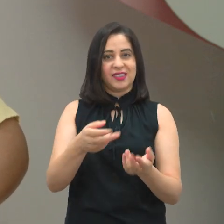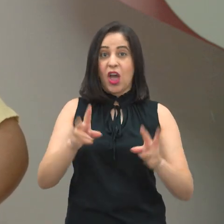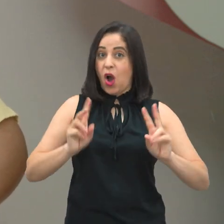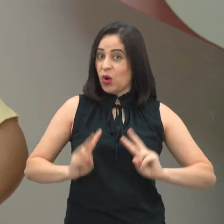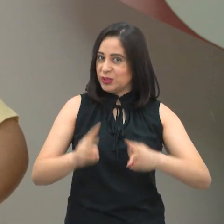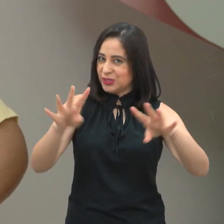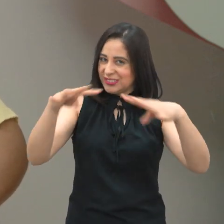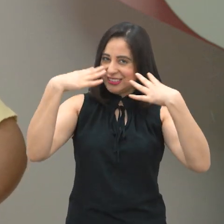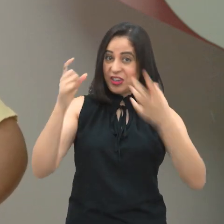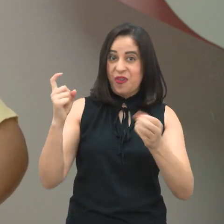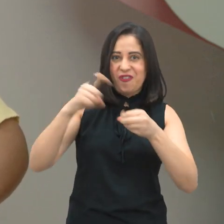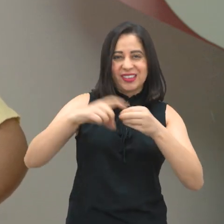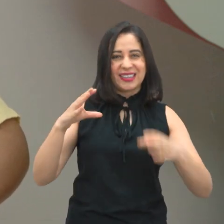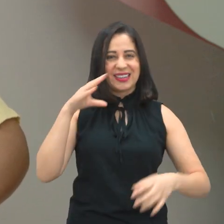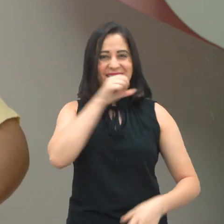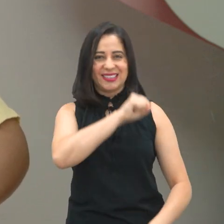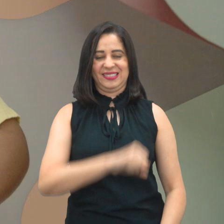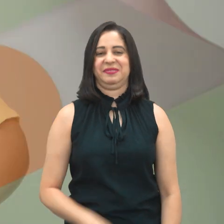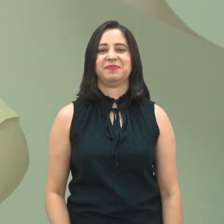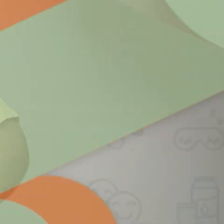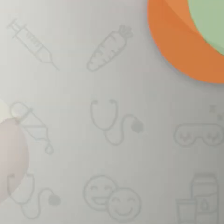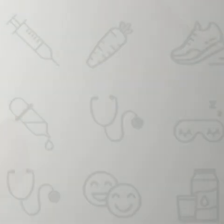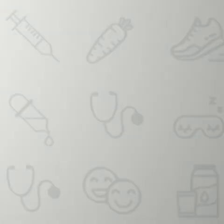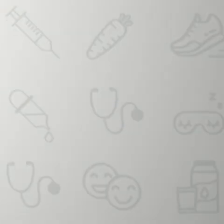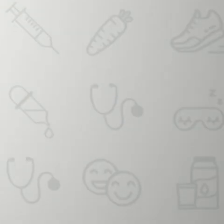nós voltamos já já.